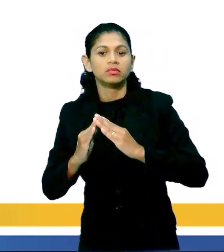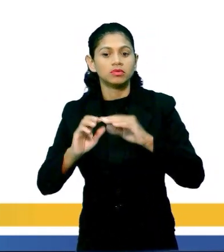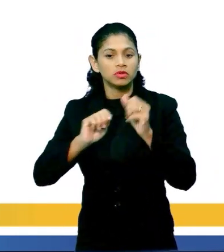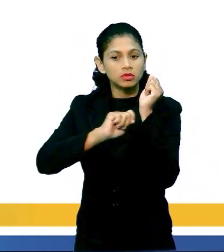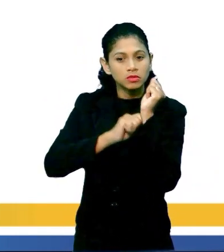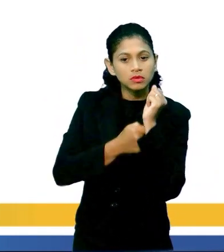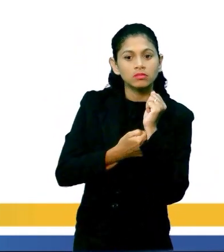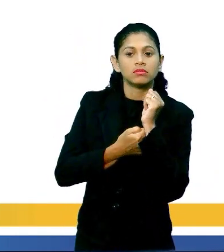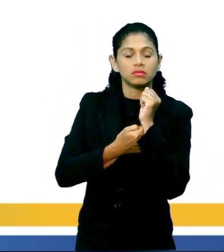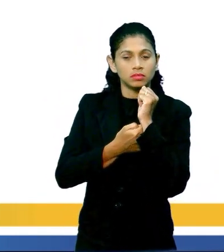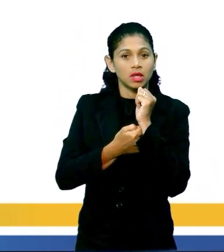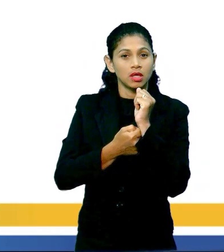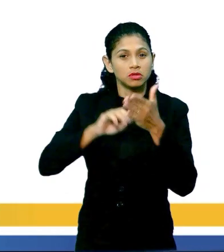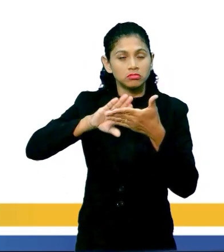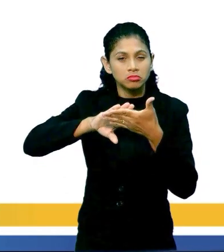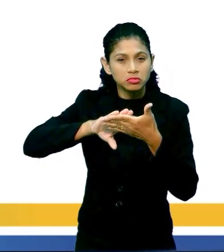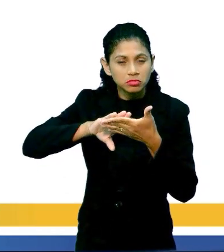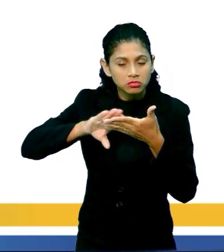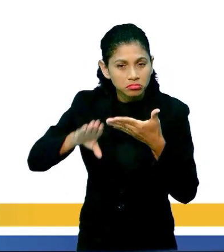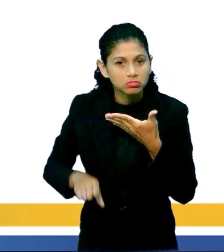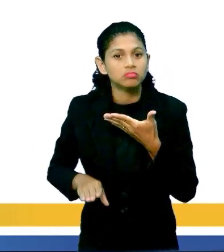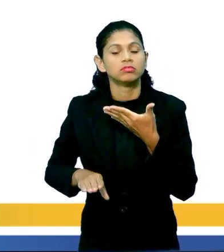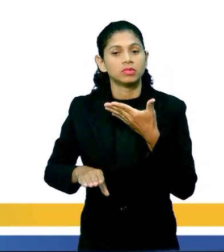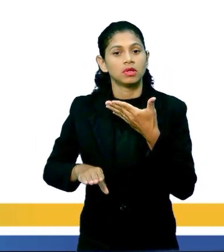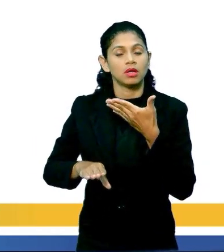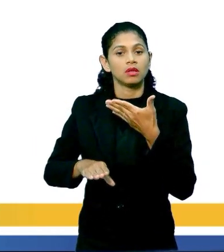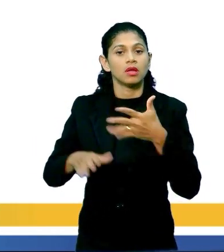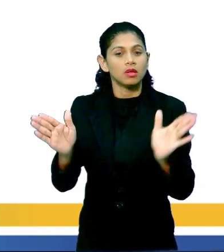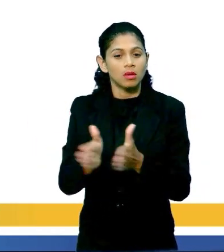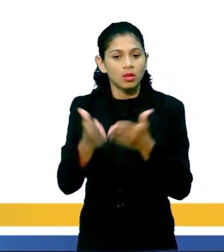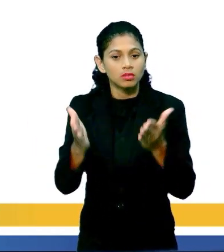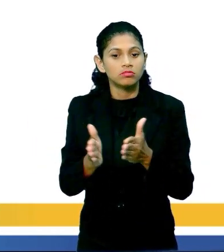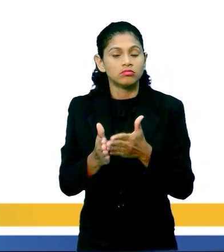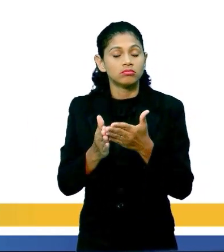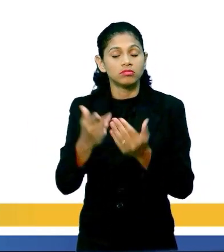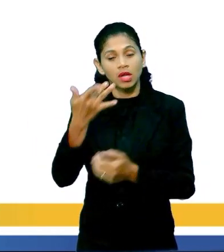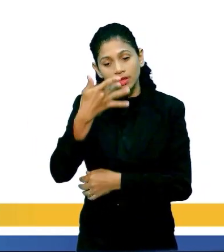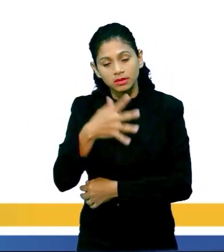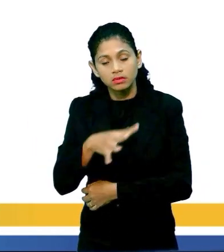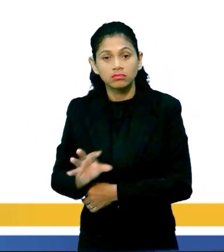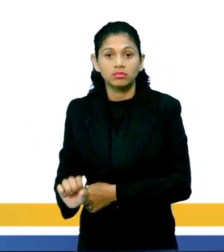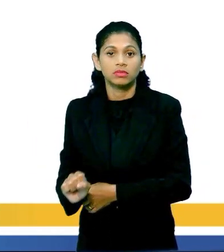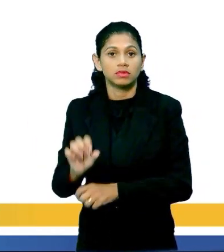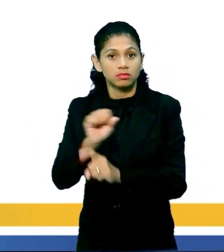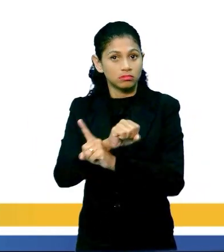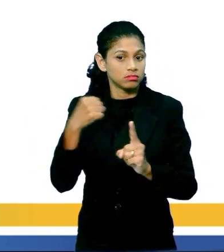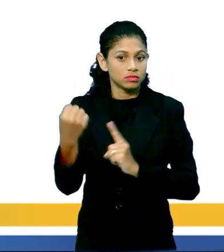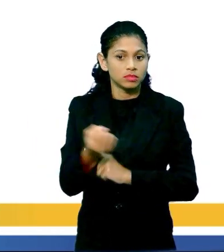eliminação da pobreza, às quais nem todas as crianças da sociedade têm o mesmo acesso.